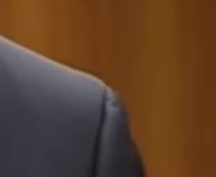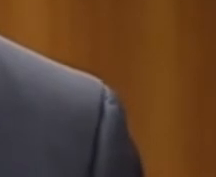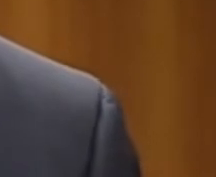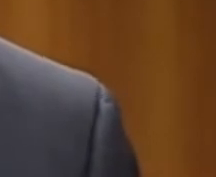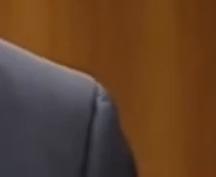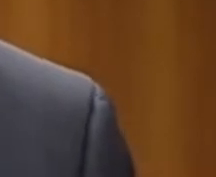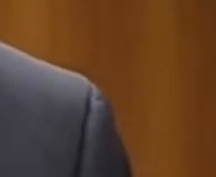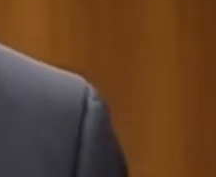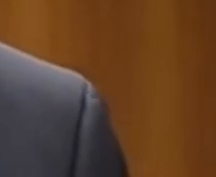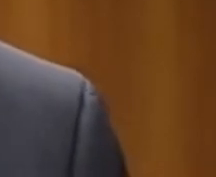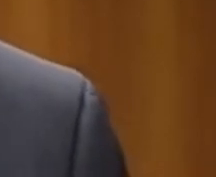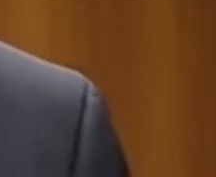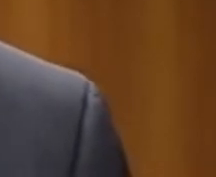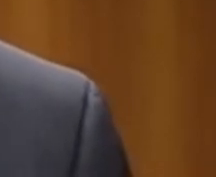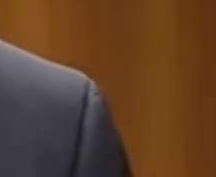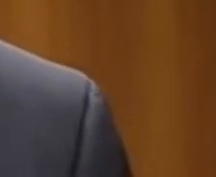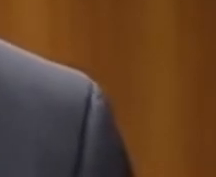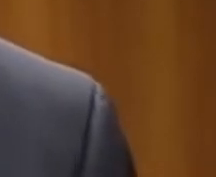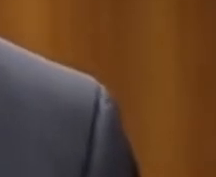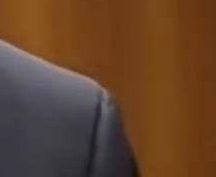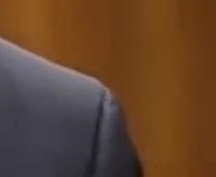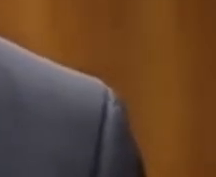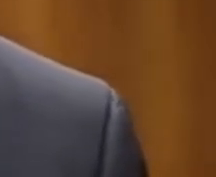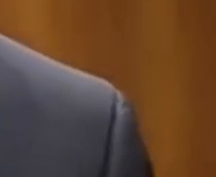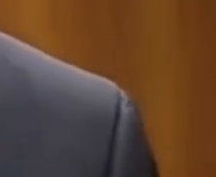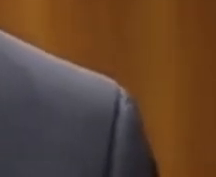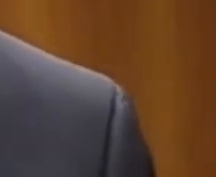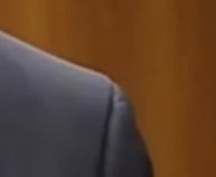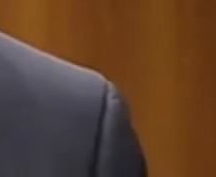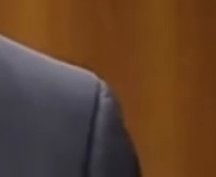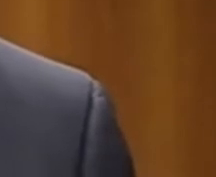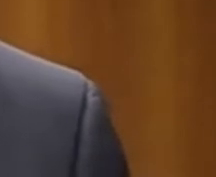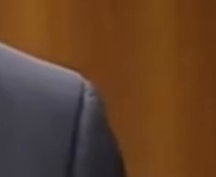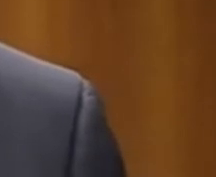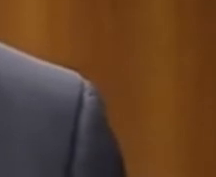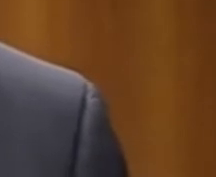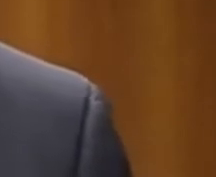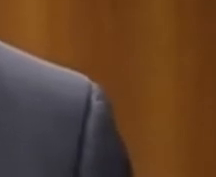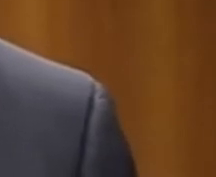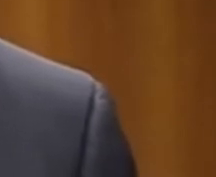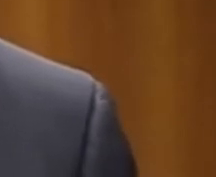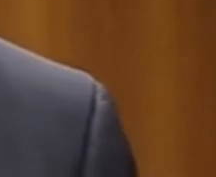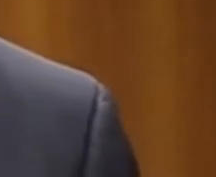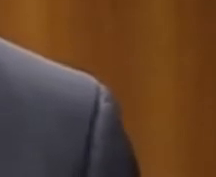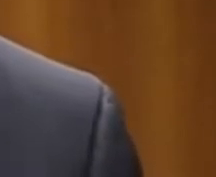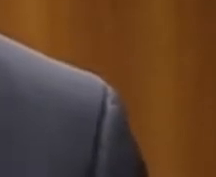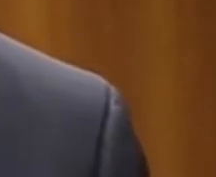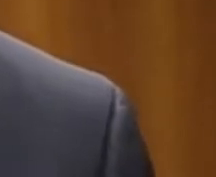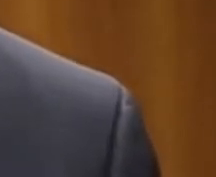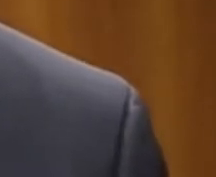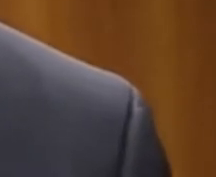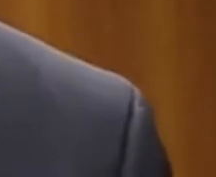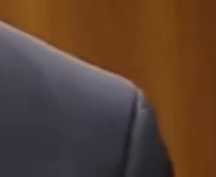Cumprimento todos os membros da mesa de autoridades, citando o nome do nosso Procurador-Geral da República, Dr. Augusto Aras, e pedindo que cada